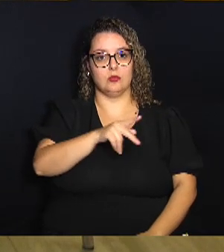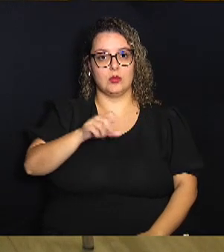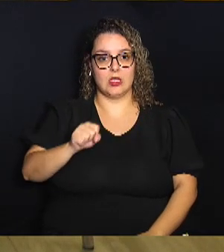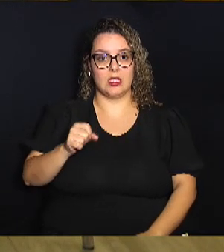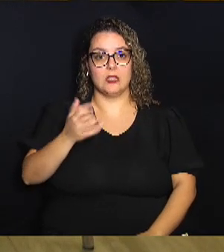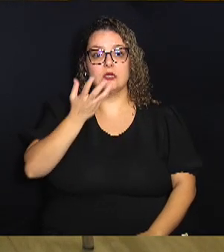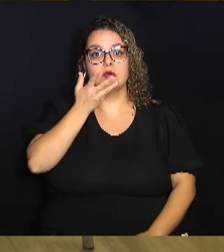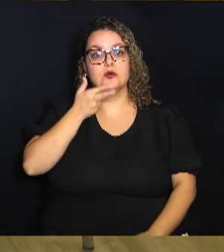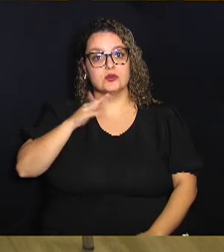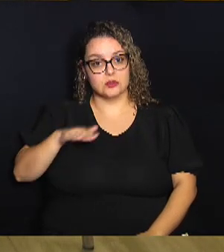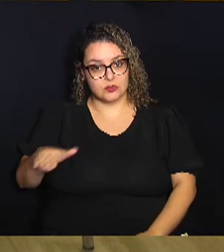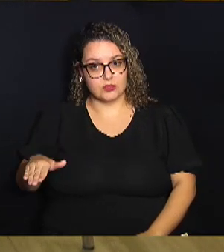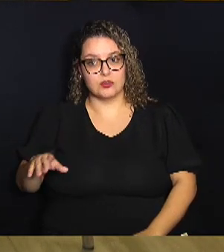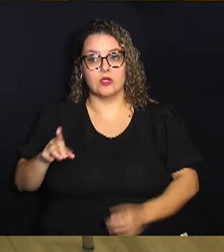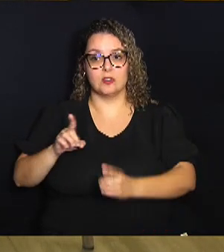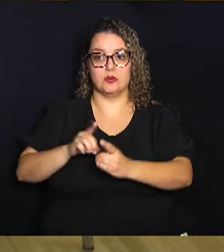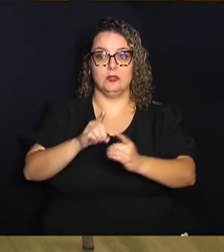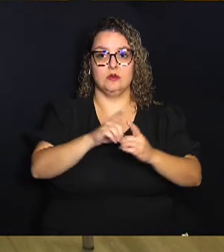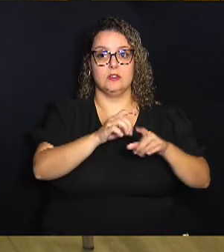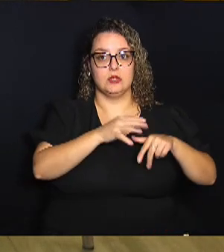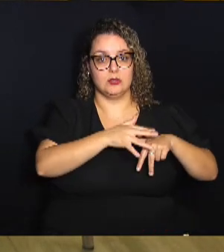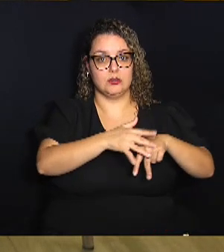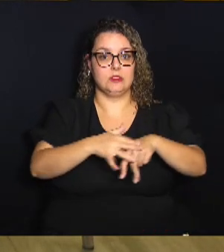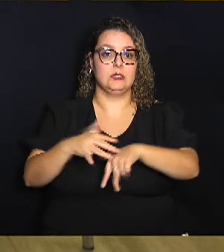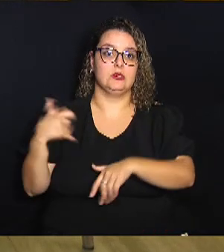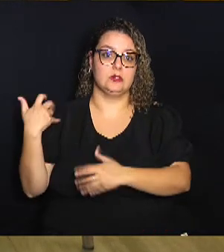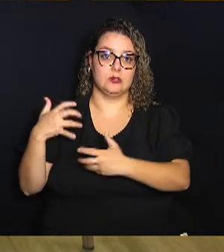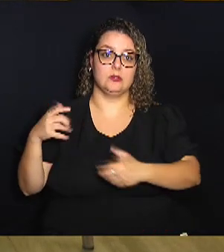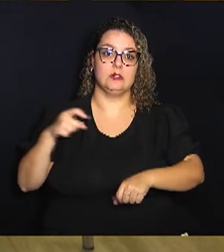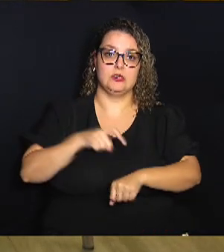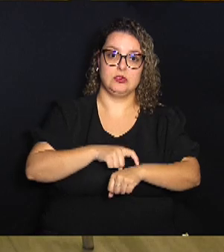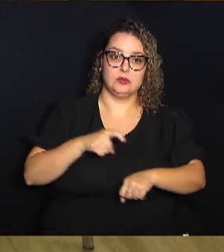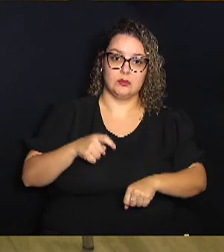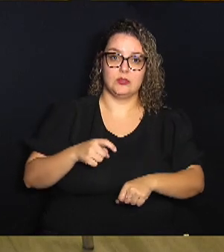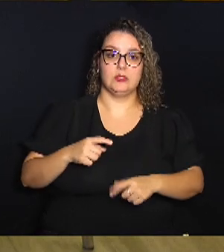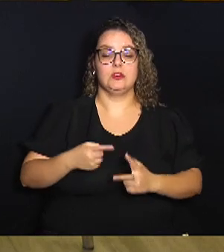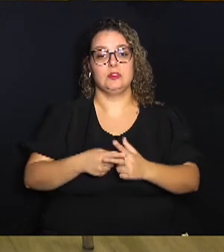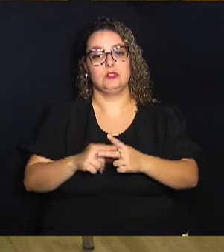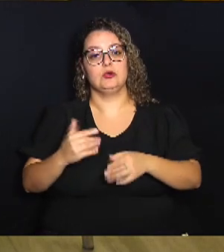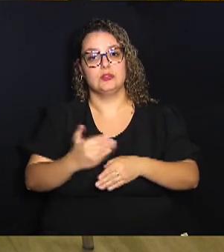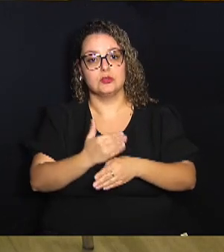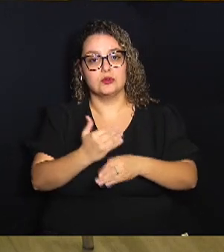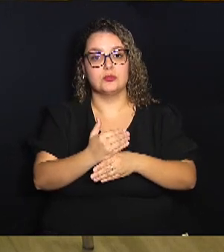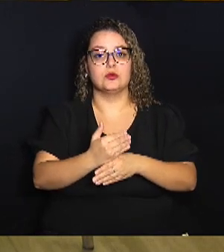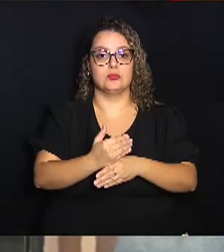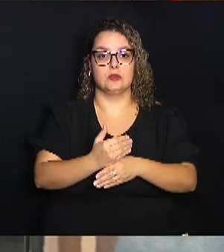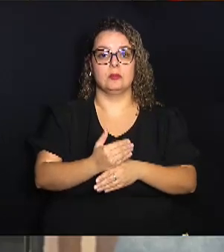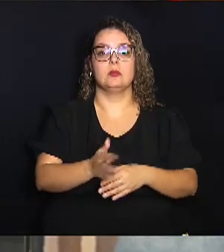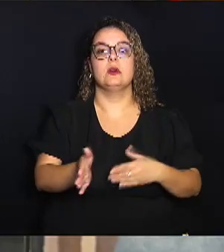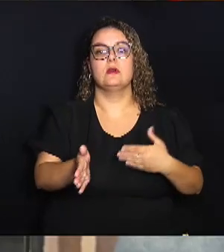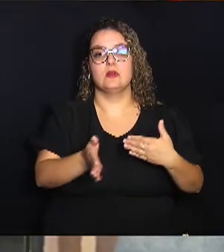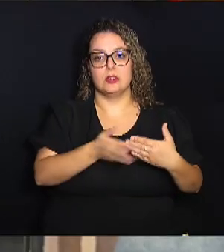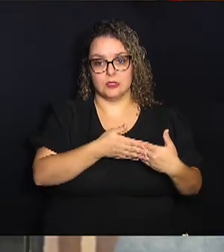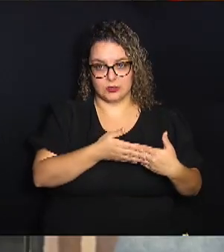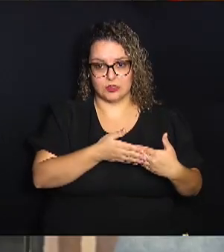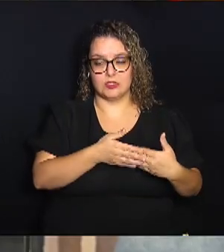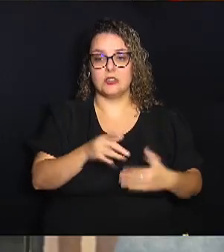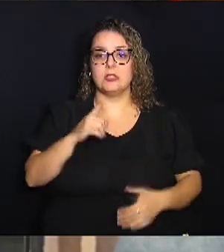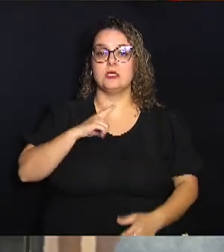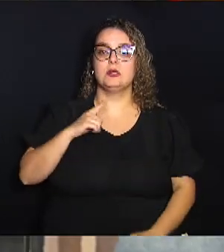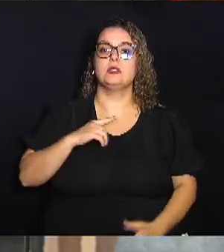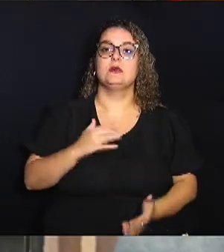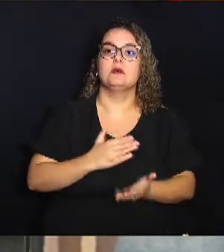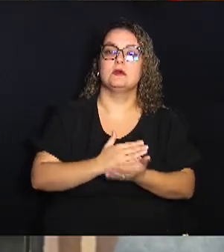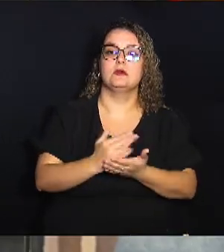infantil, que vem atendendo os pacientes adultos nesse período de reforma, vai ser desativado e terão